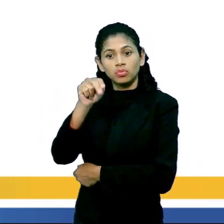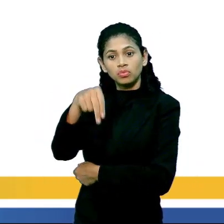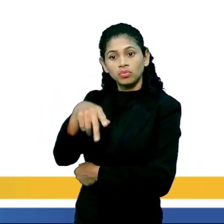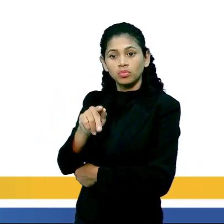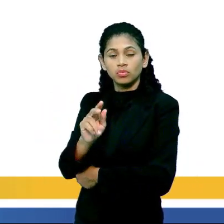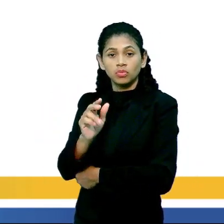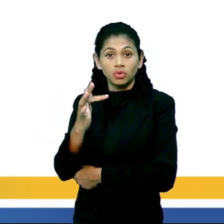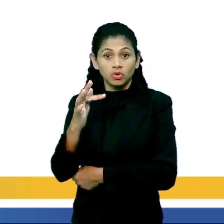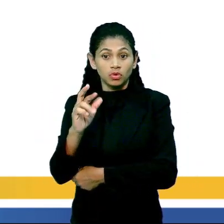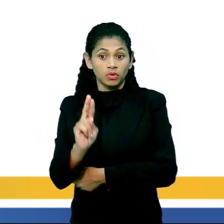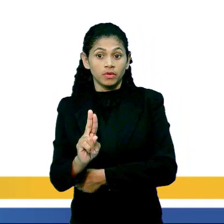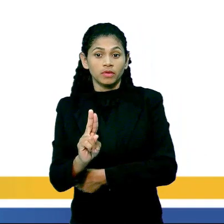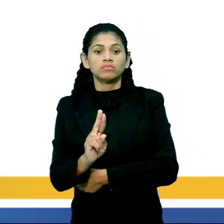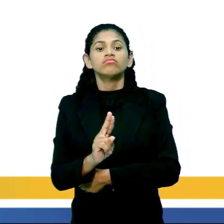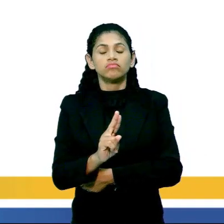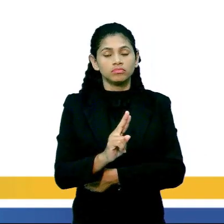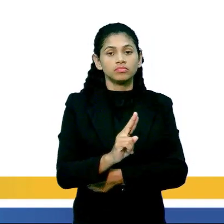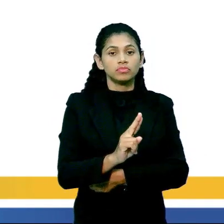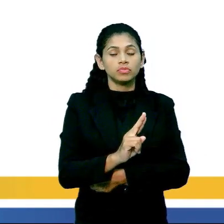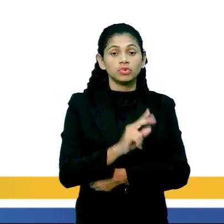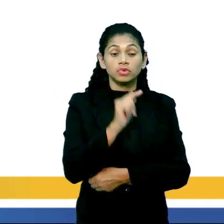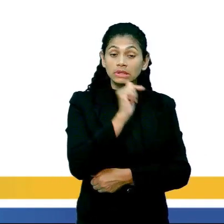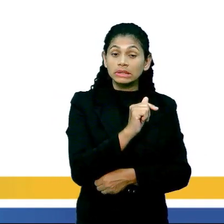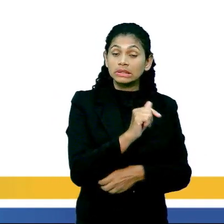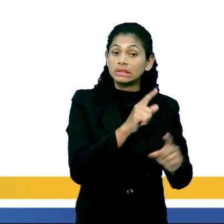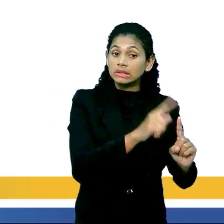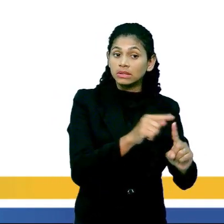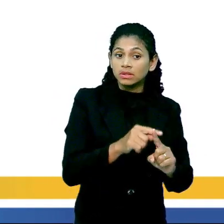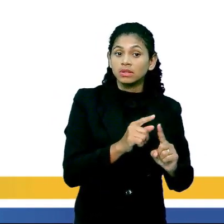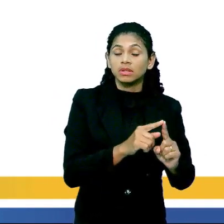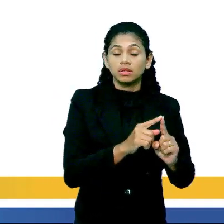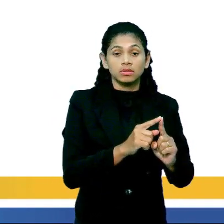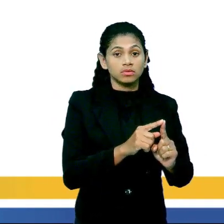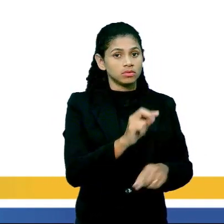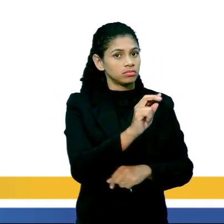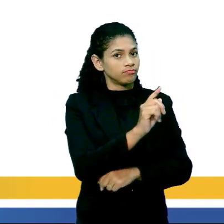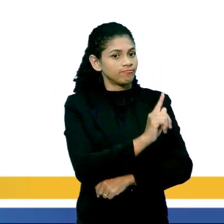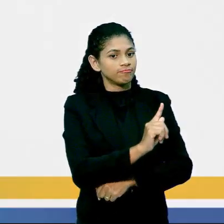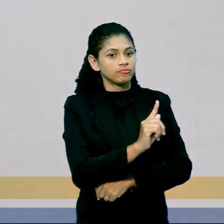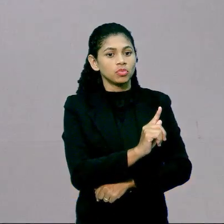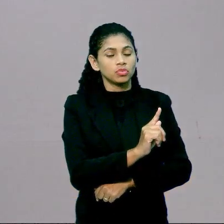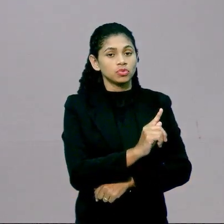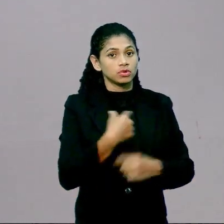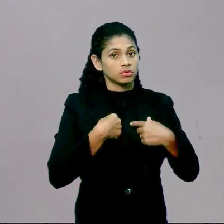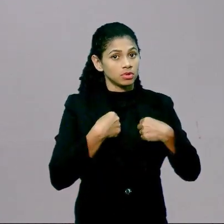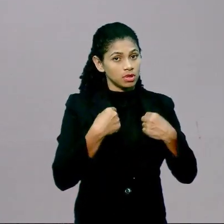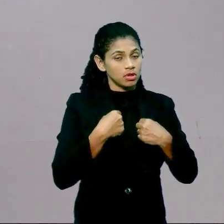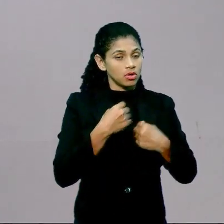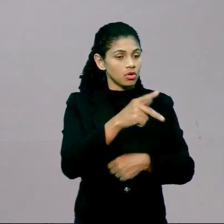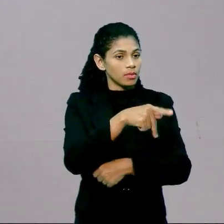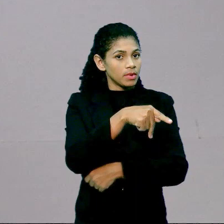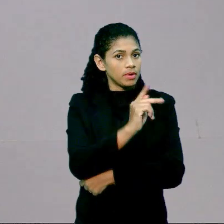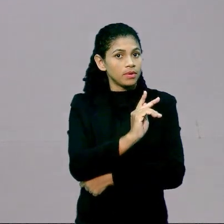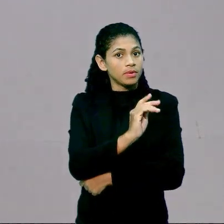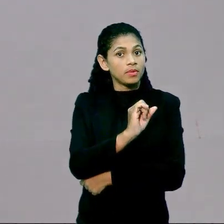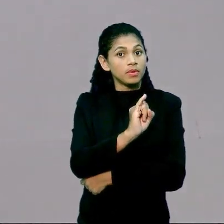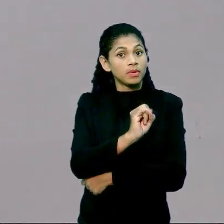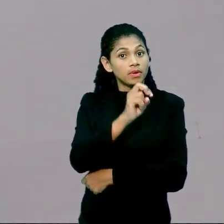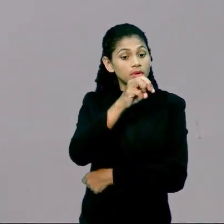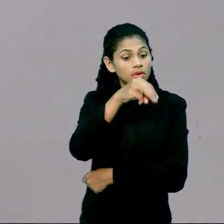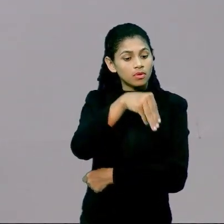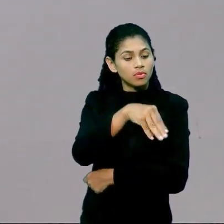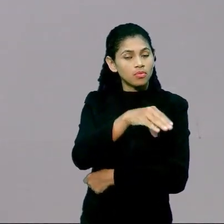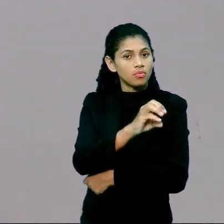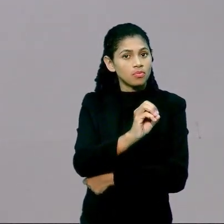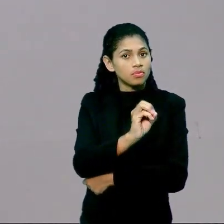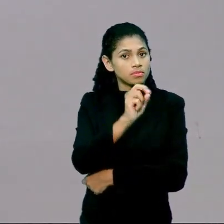luta, não se utiliza nenhum instrumento tanto para a defesa quanto para o ataque. E a roupa típica é o bendito do kimono. Qual é o direcionamento que a gente